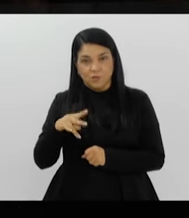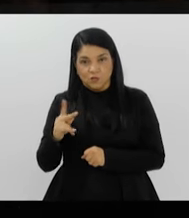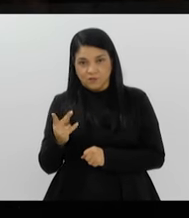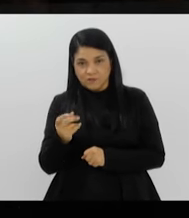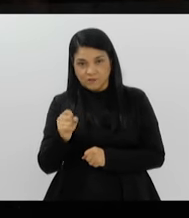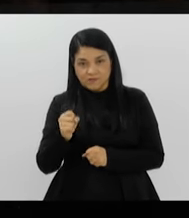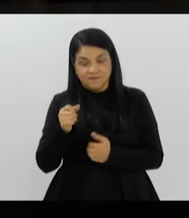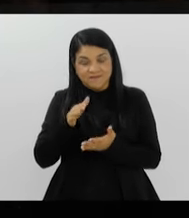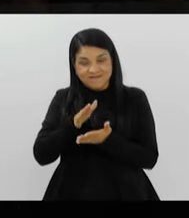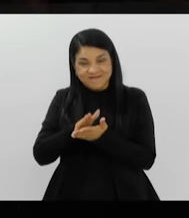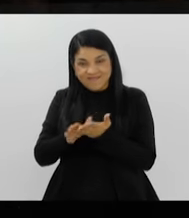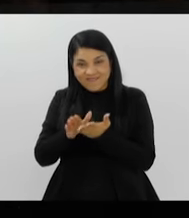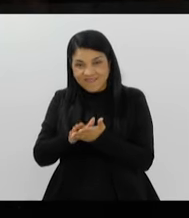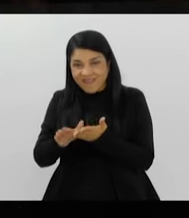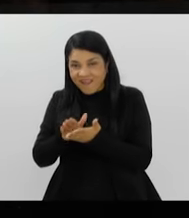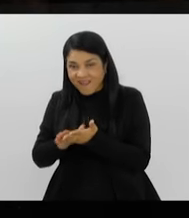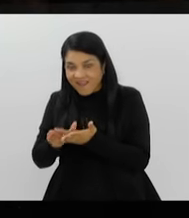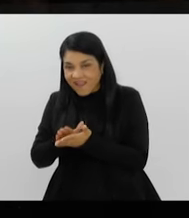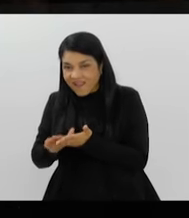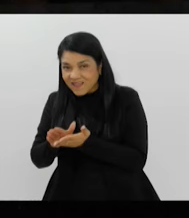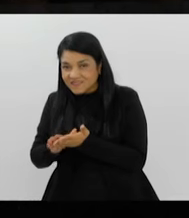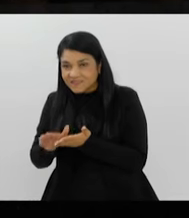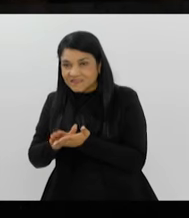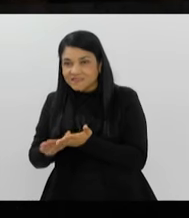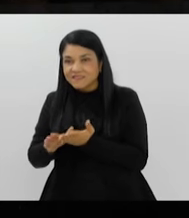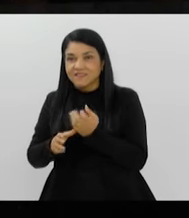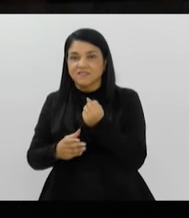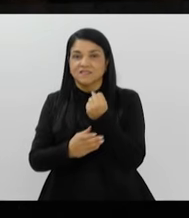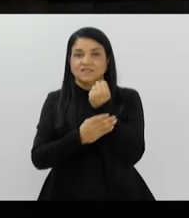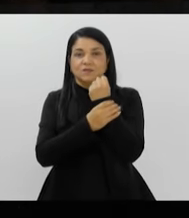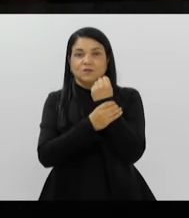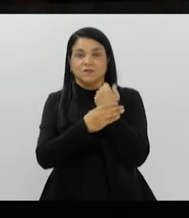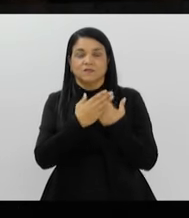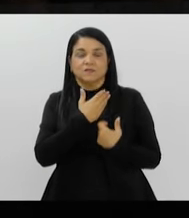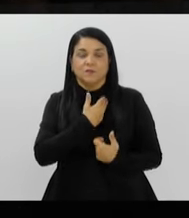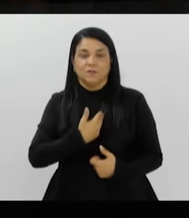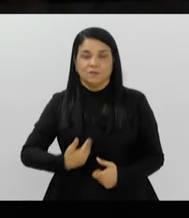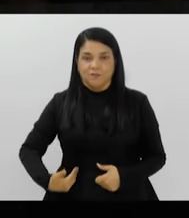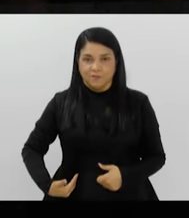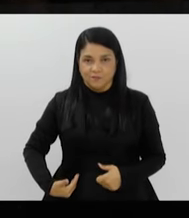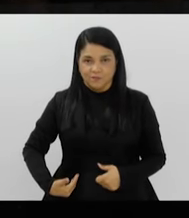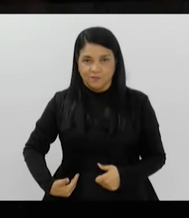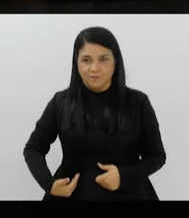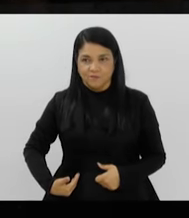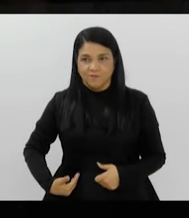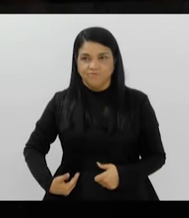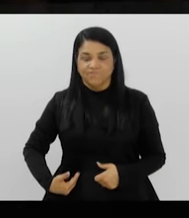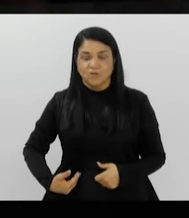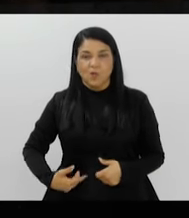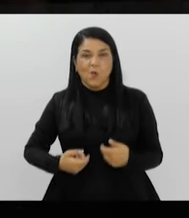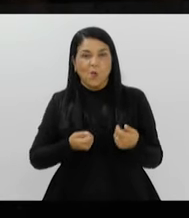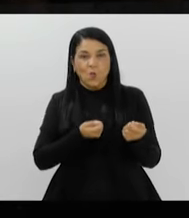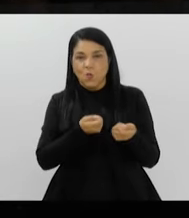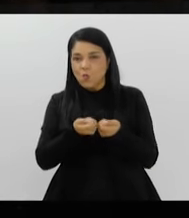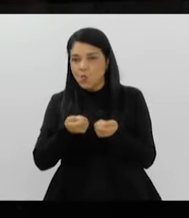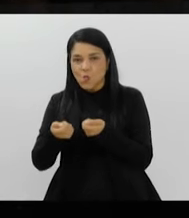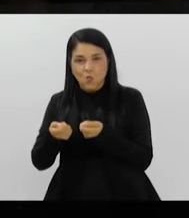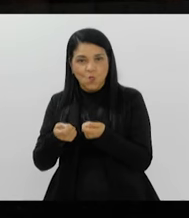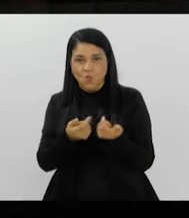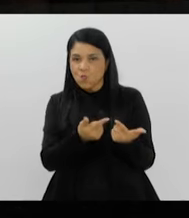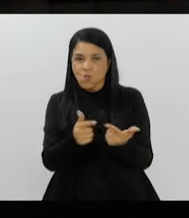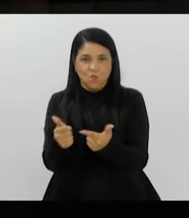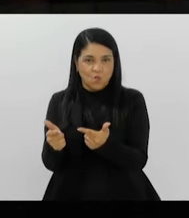um caminhão de dinheiro em segurança pública e o descontrole é